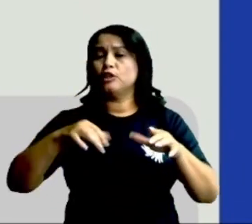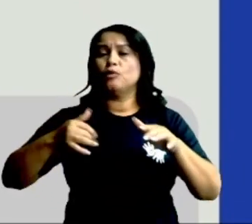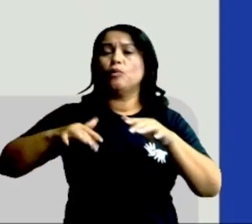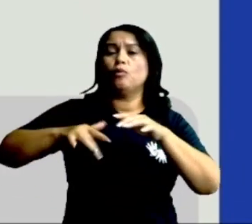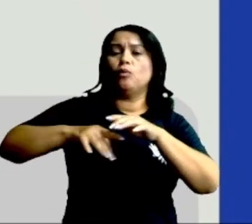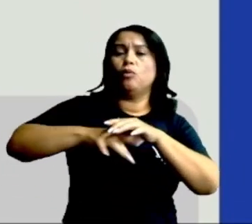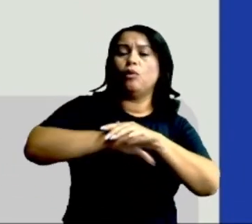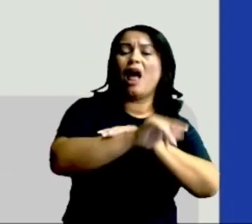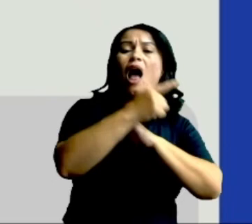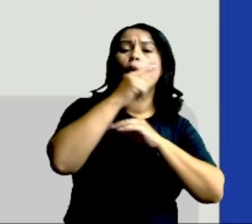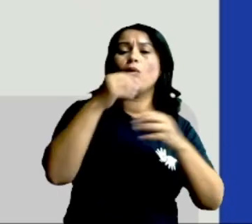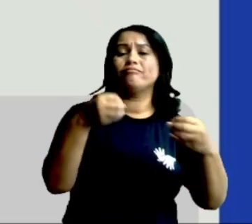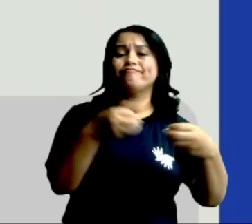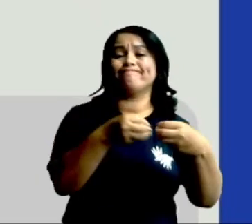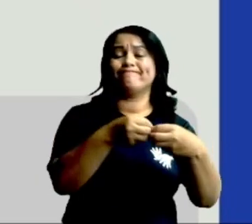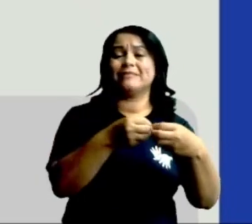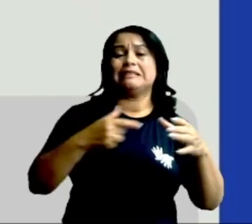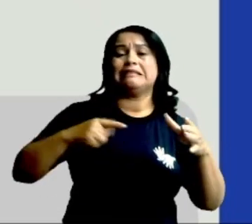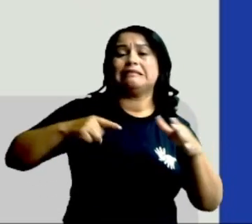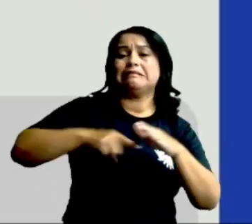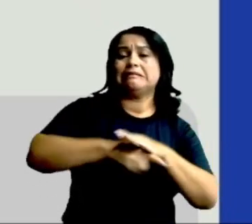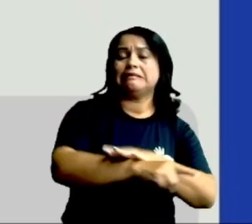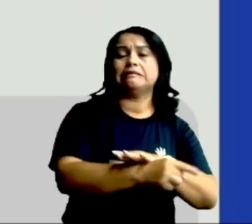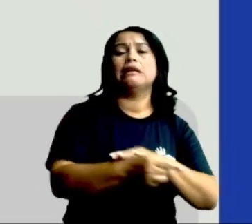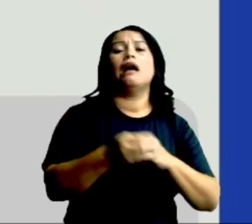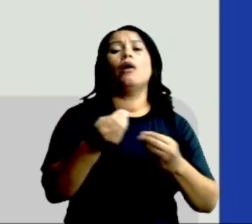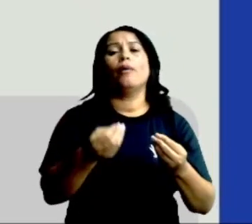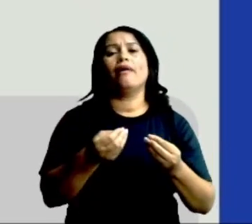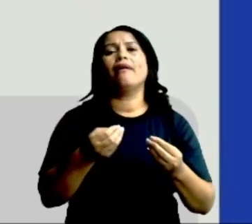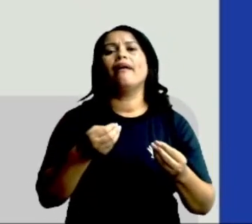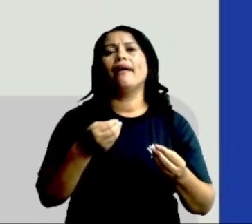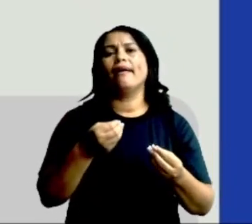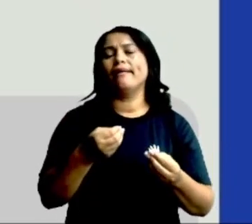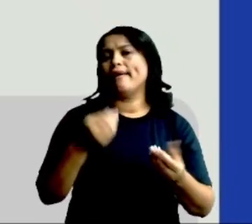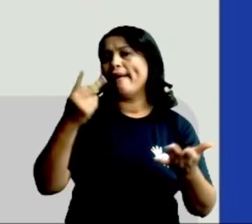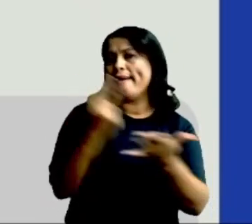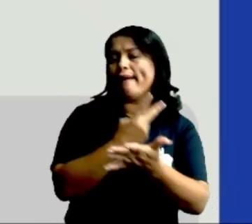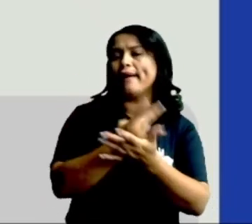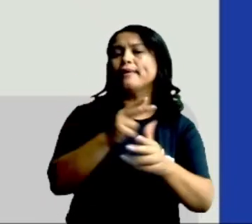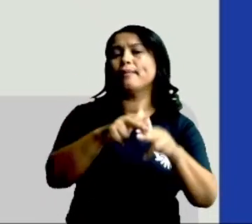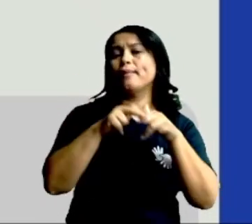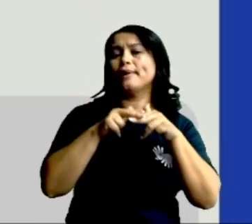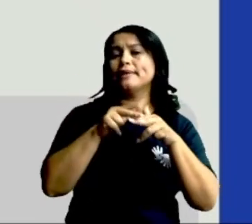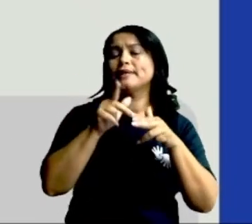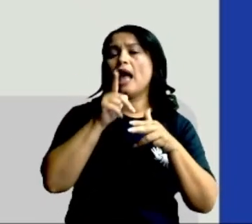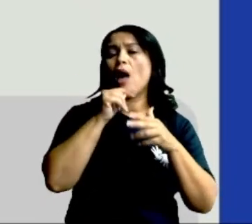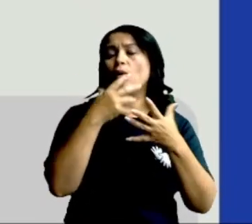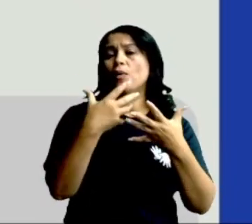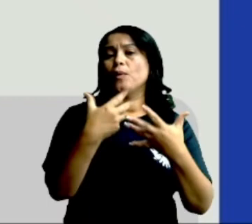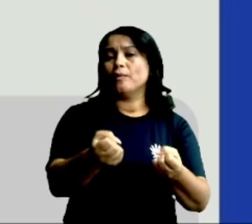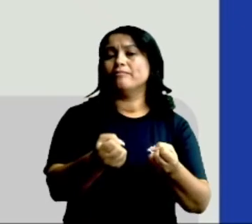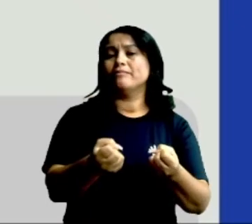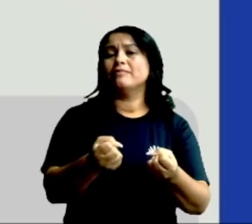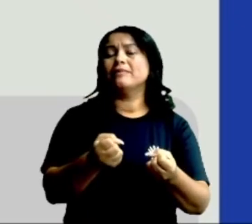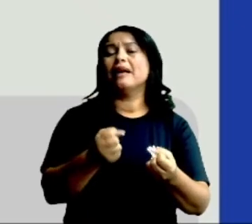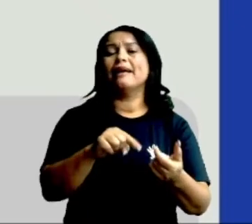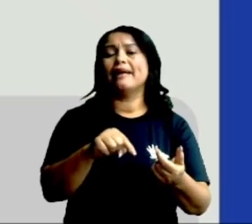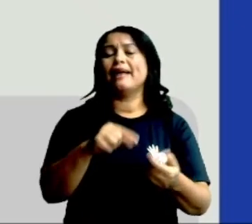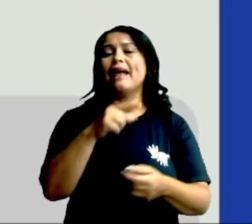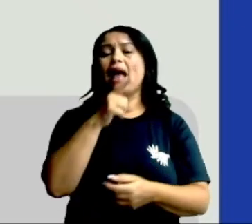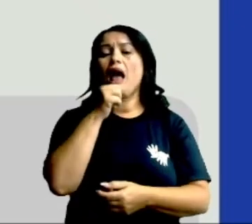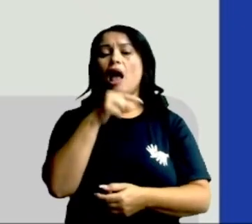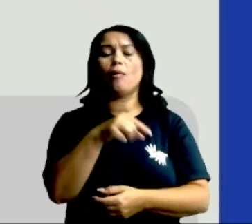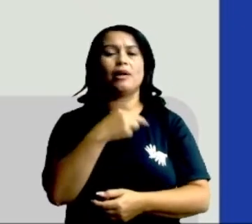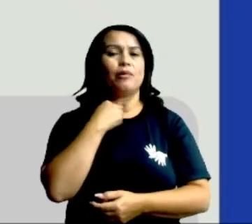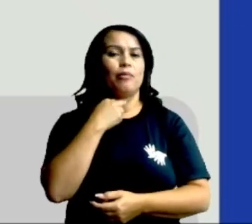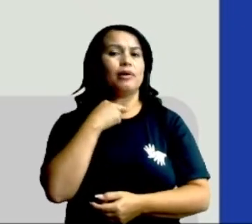são despejados na água, né, de forma indevida e que rapidamente são absorvidos por ela, né, tornando essa água o quê?